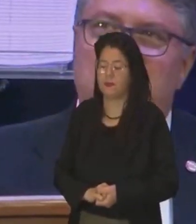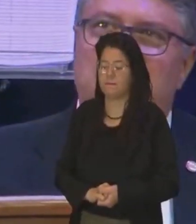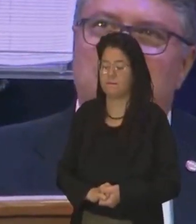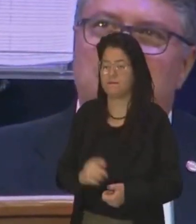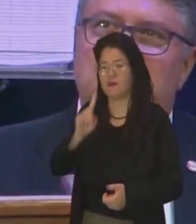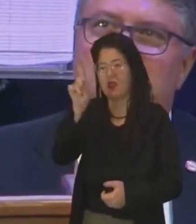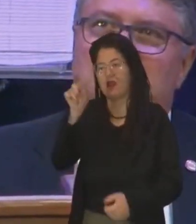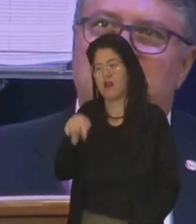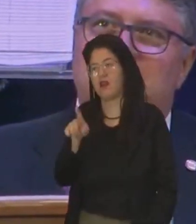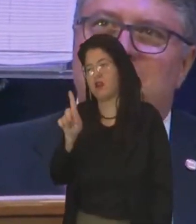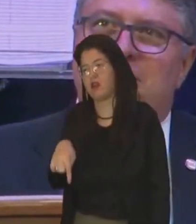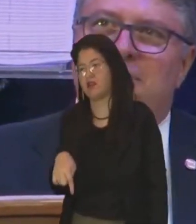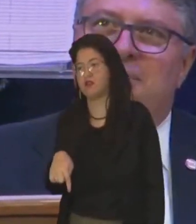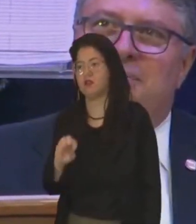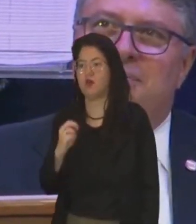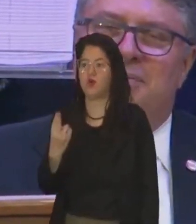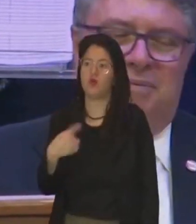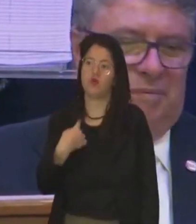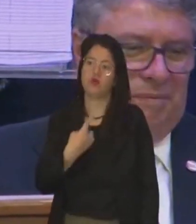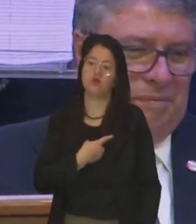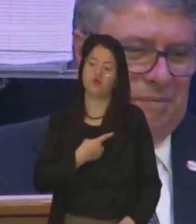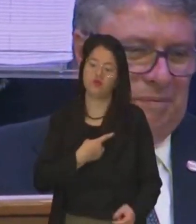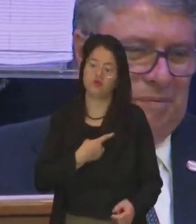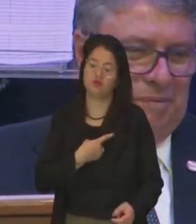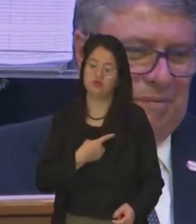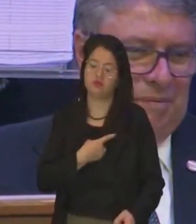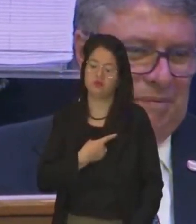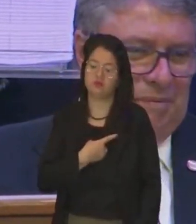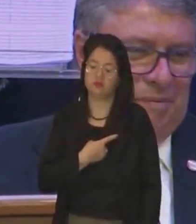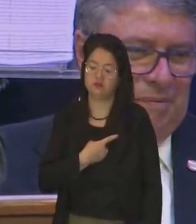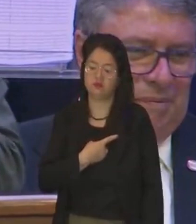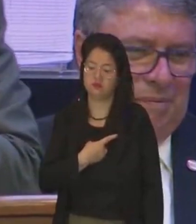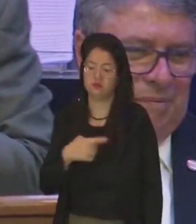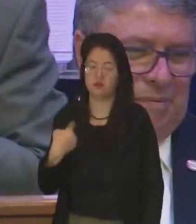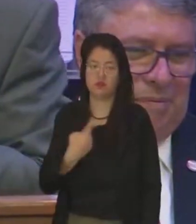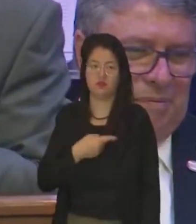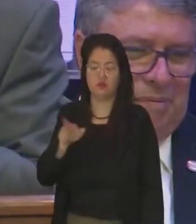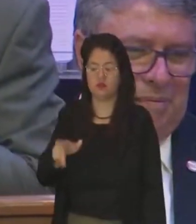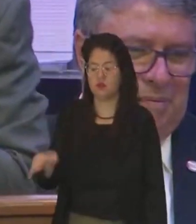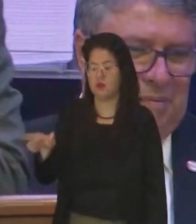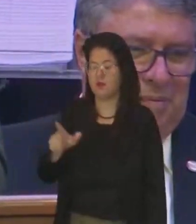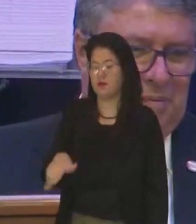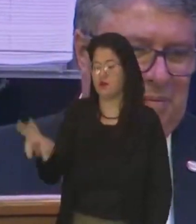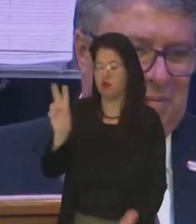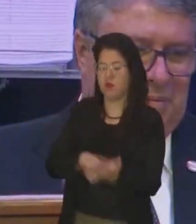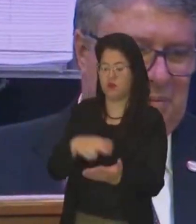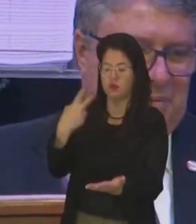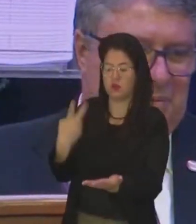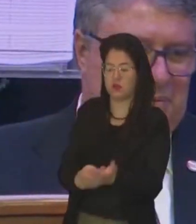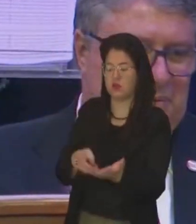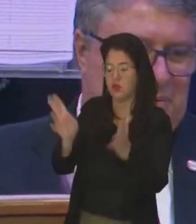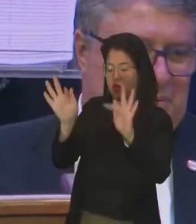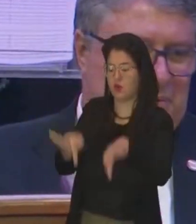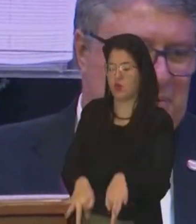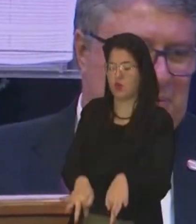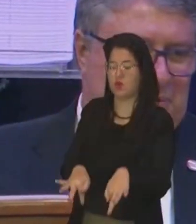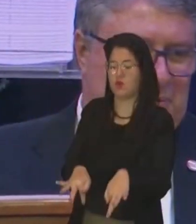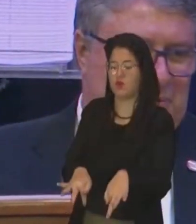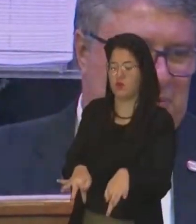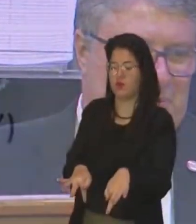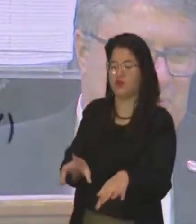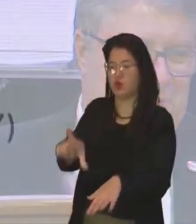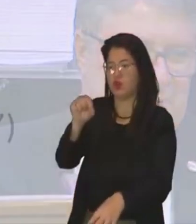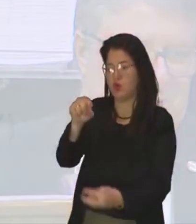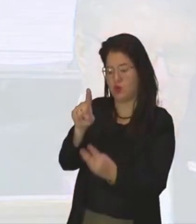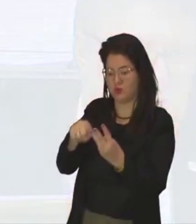Será que é isso? Ou será que nós devíamos cantar? O nosso irmão lá, ele traduziu com esse último aí, ó, o azatô.